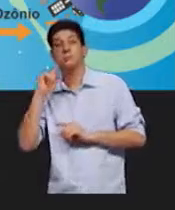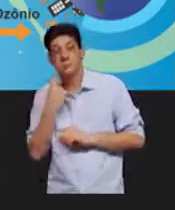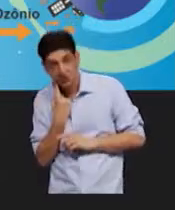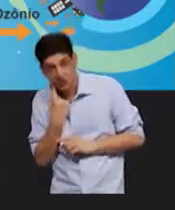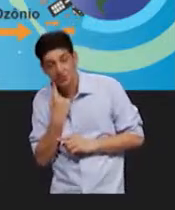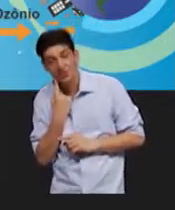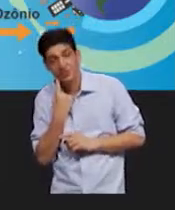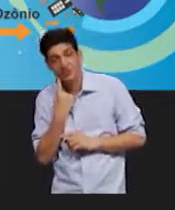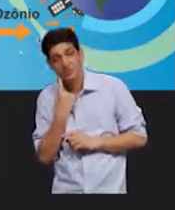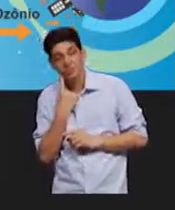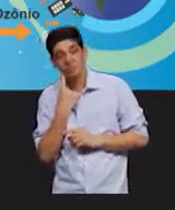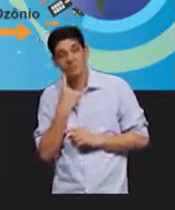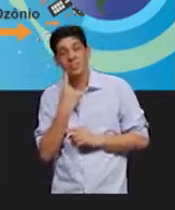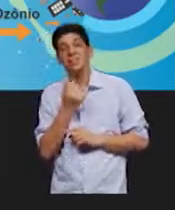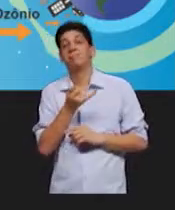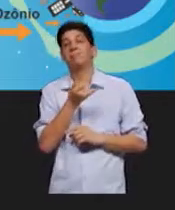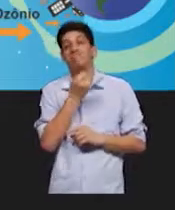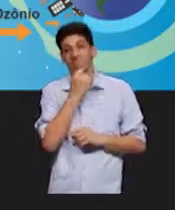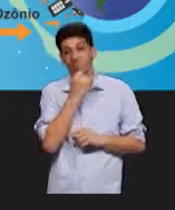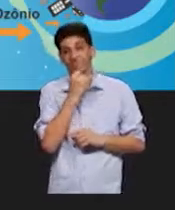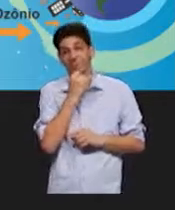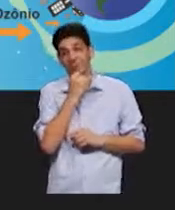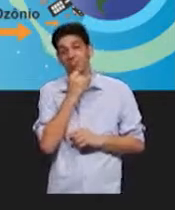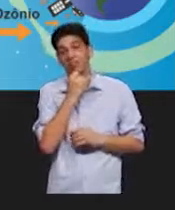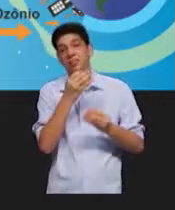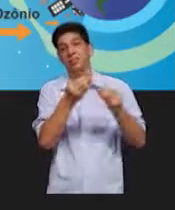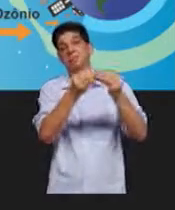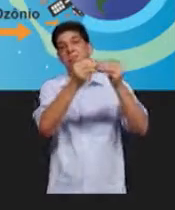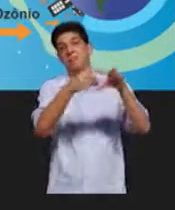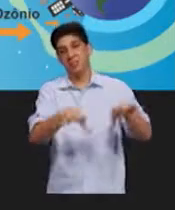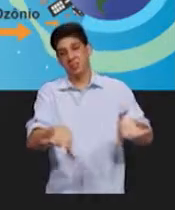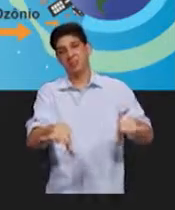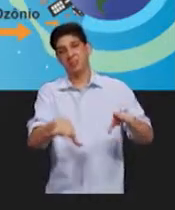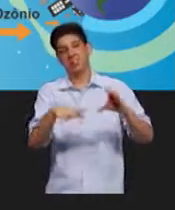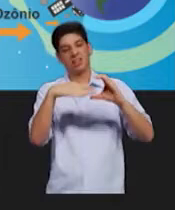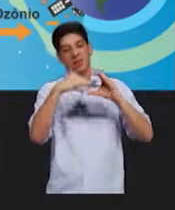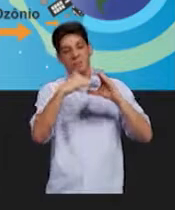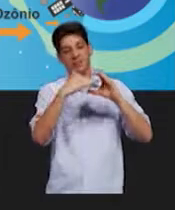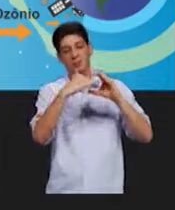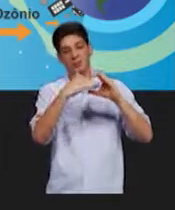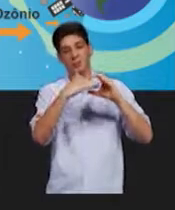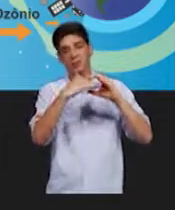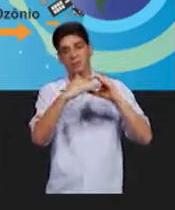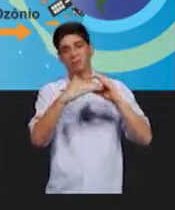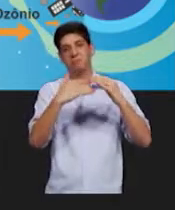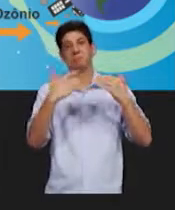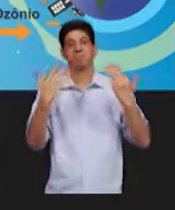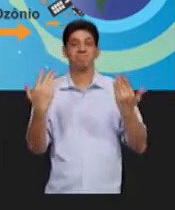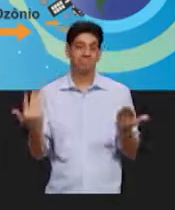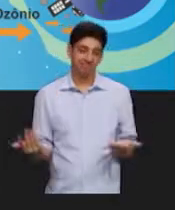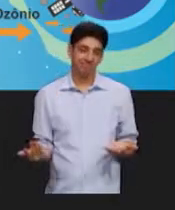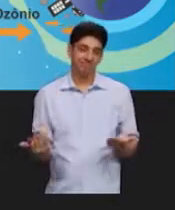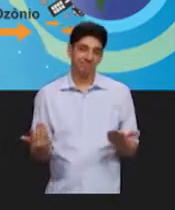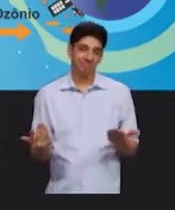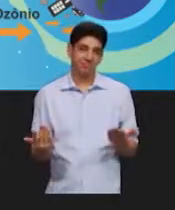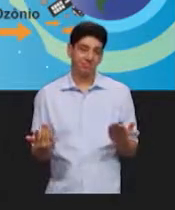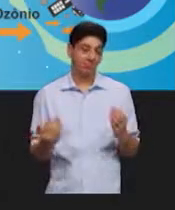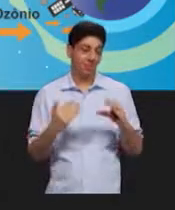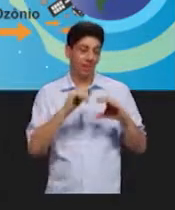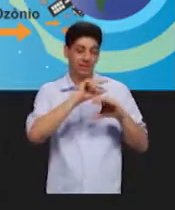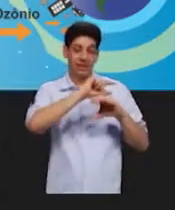está contribuindo para a destruição da camada de ozônio. Então, a camada de ozônio ela